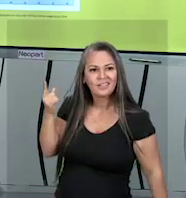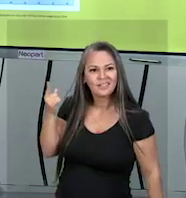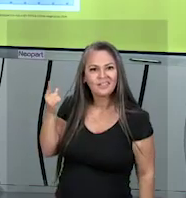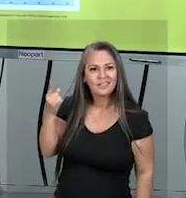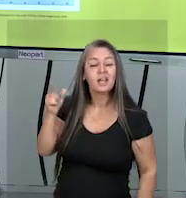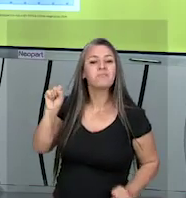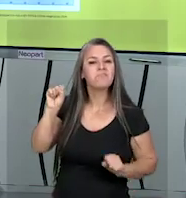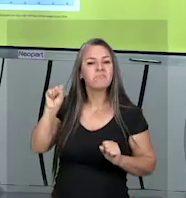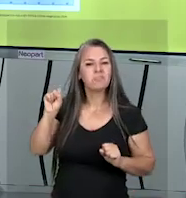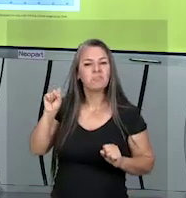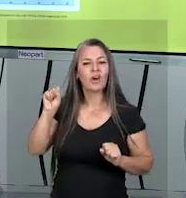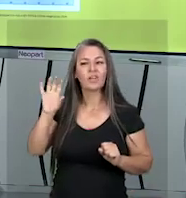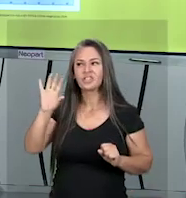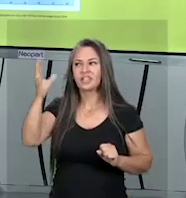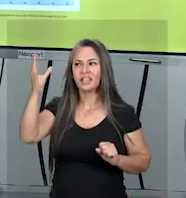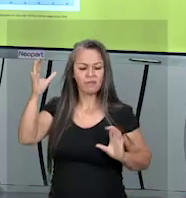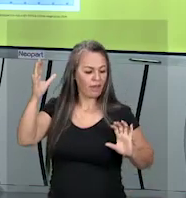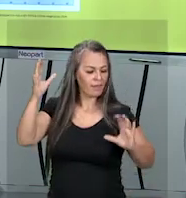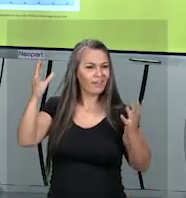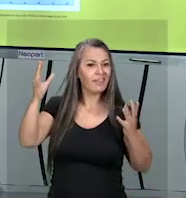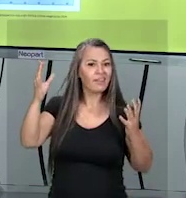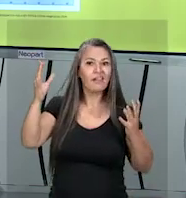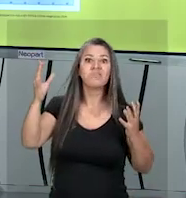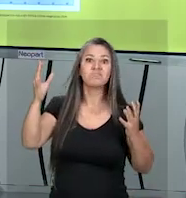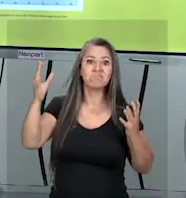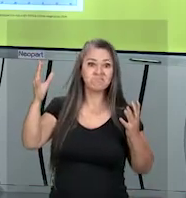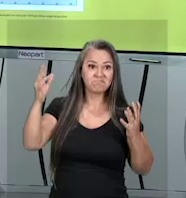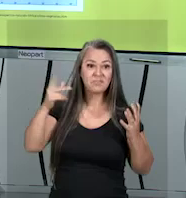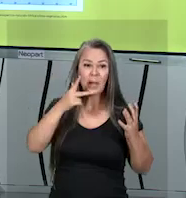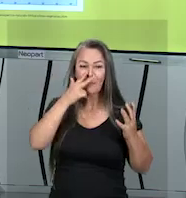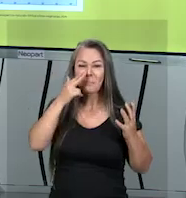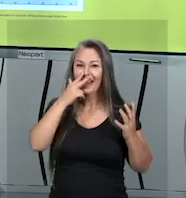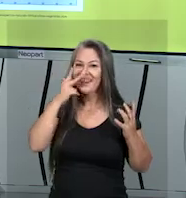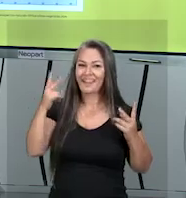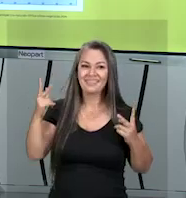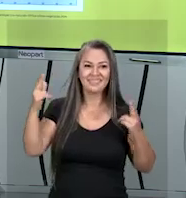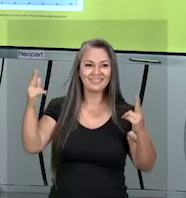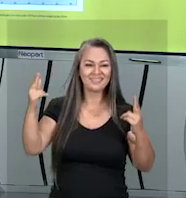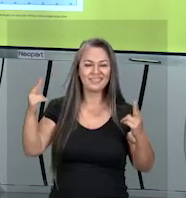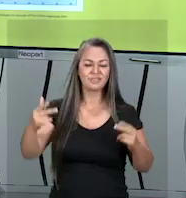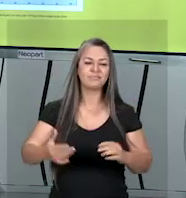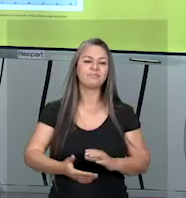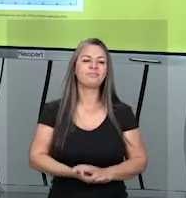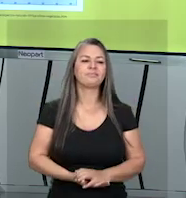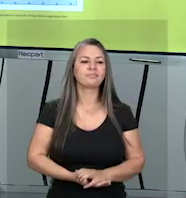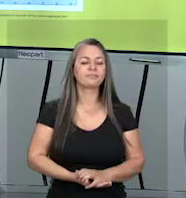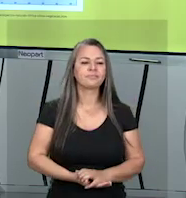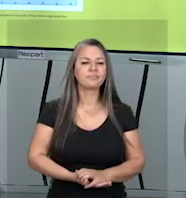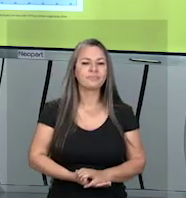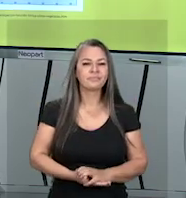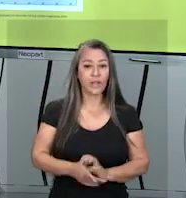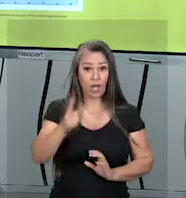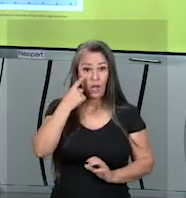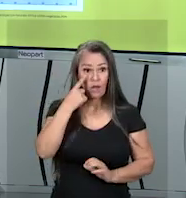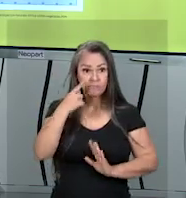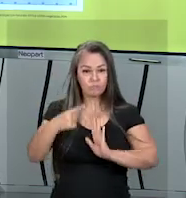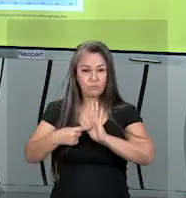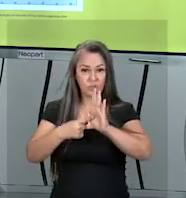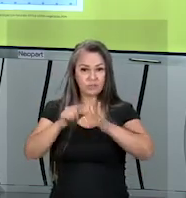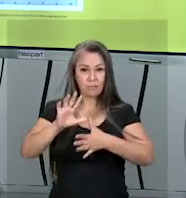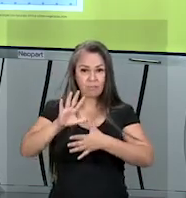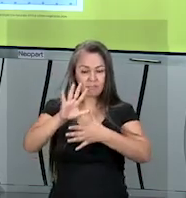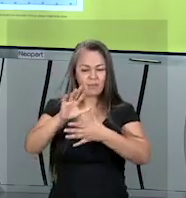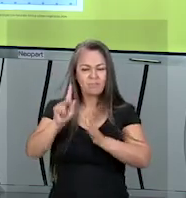comparar com o clima do Brasil. Muita semelhança, não é mesmo? Olha também a parte da vegetação, né? Os tipos